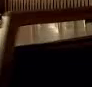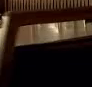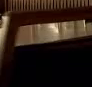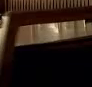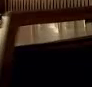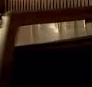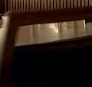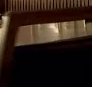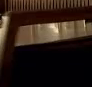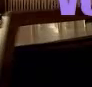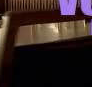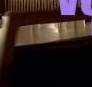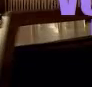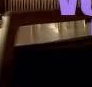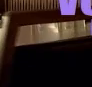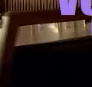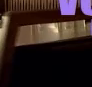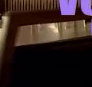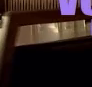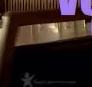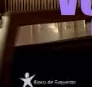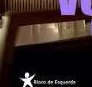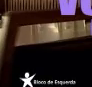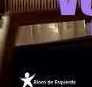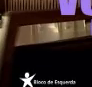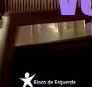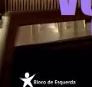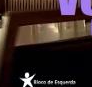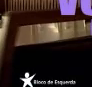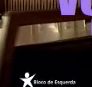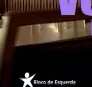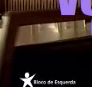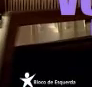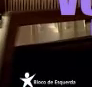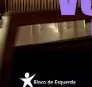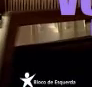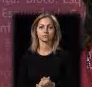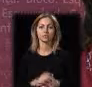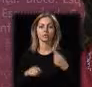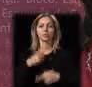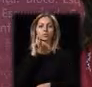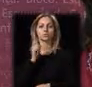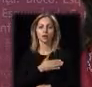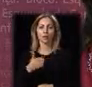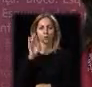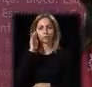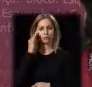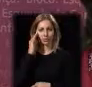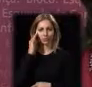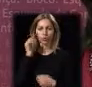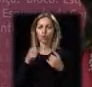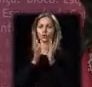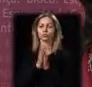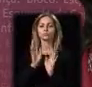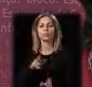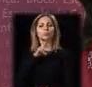A atual lei persegue, humilha e condena. Dia 11 vota sim para mudar a lei. No próximo dia 11 de fevereiro